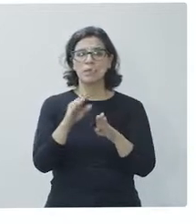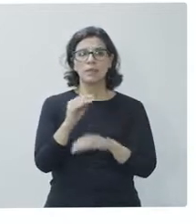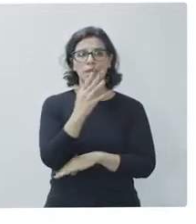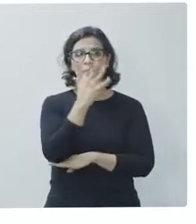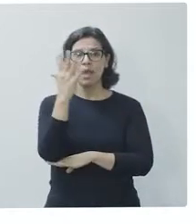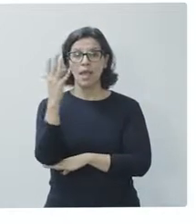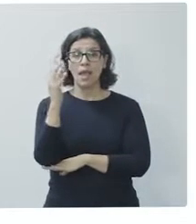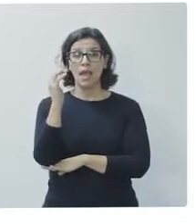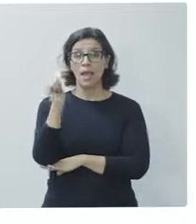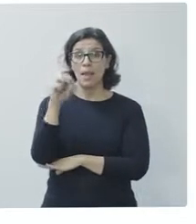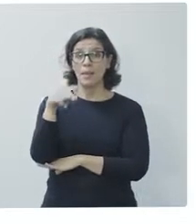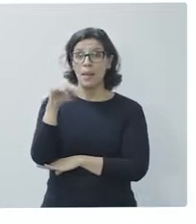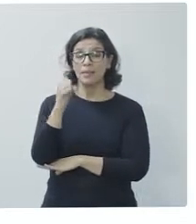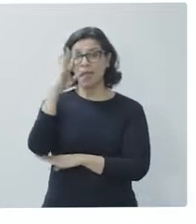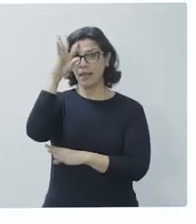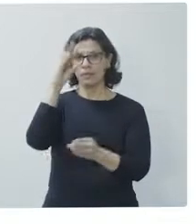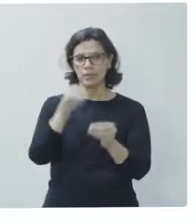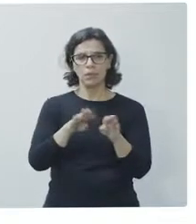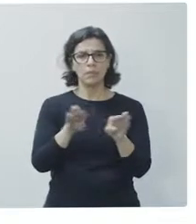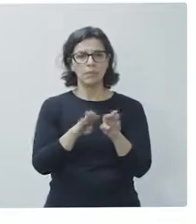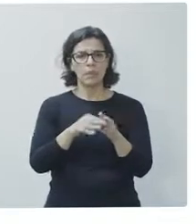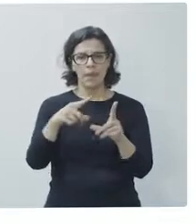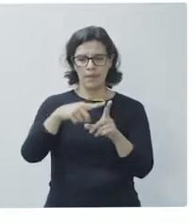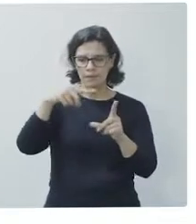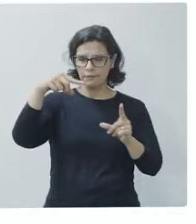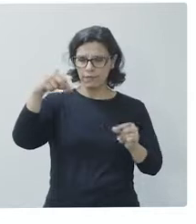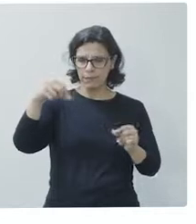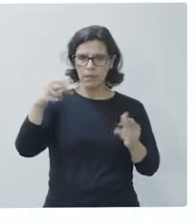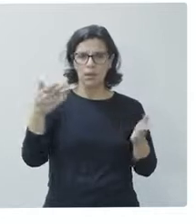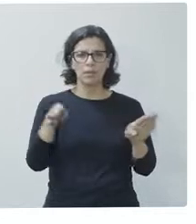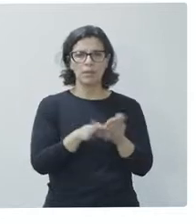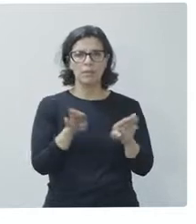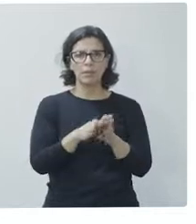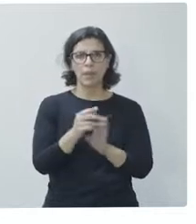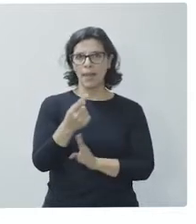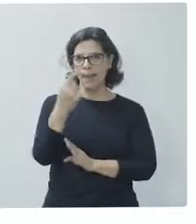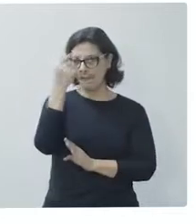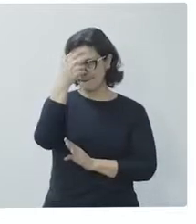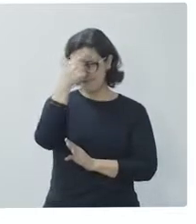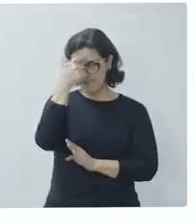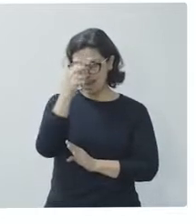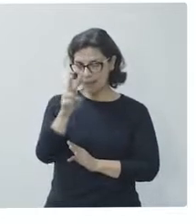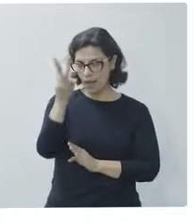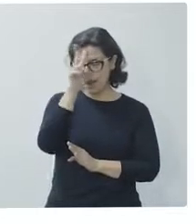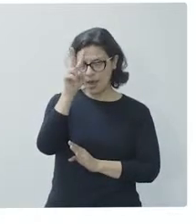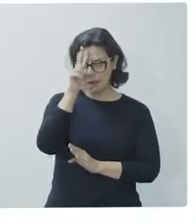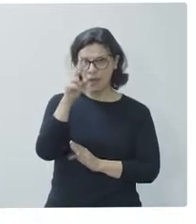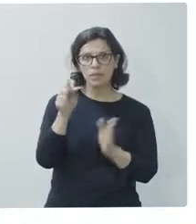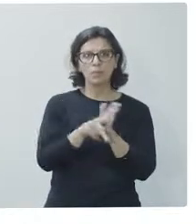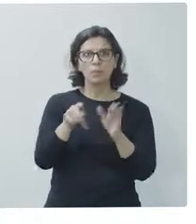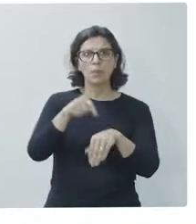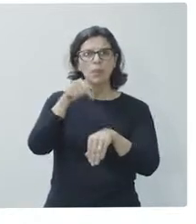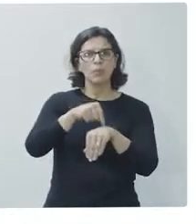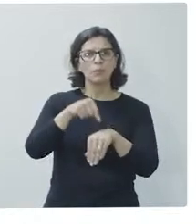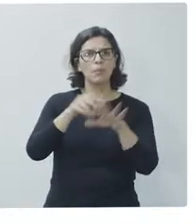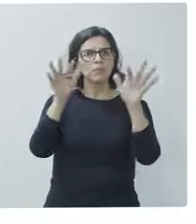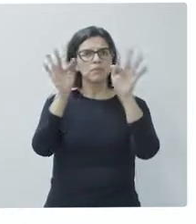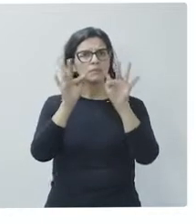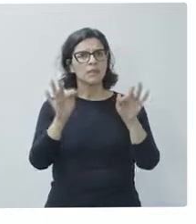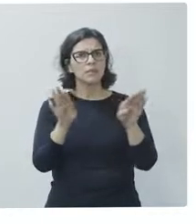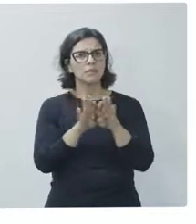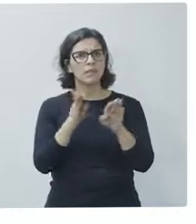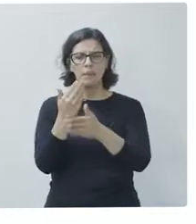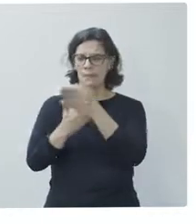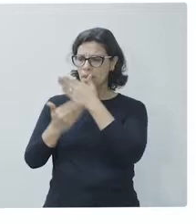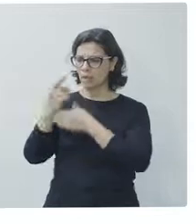primeira a compreendê-la. Apanhando a varinha, apagou da mente todas as lembranças dos momentos felizes